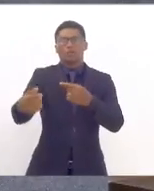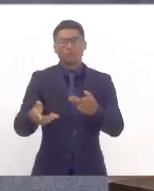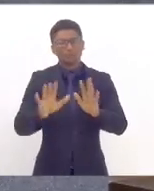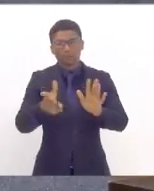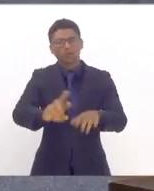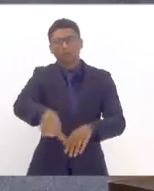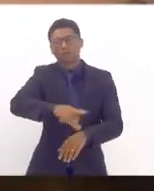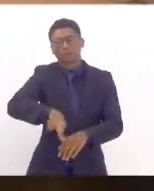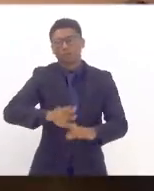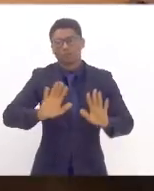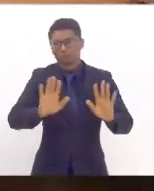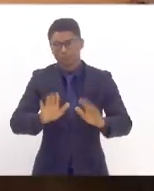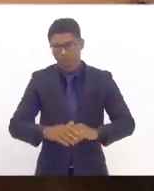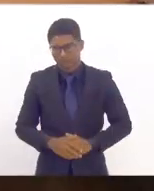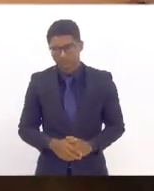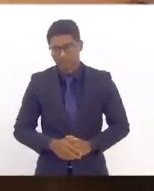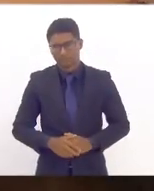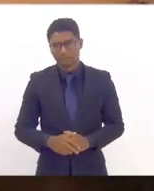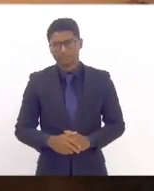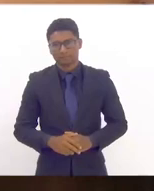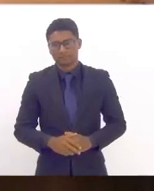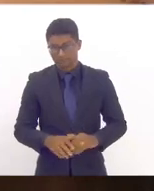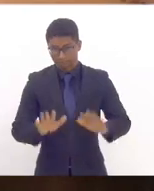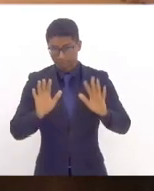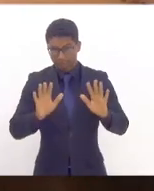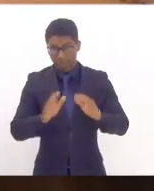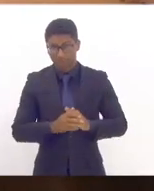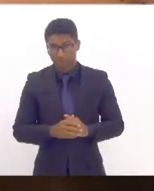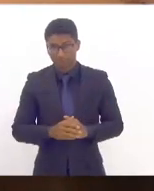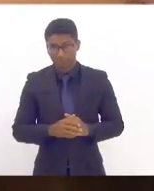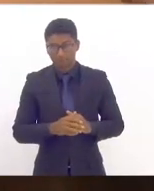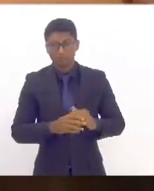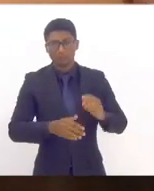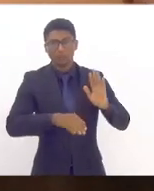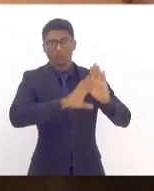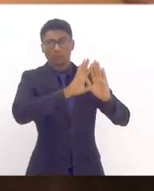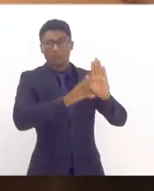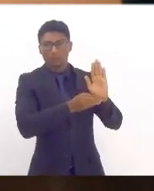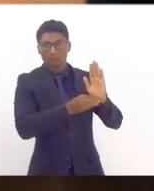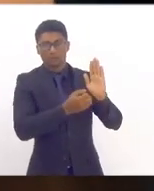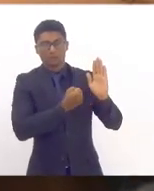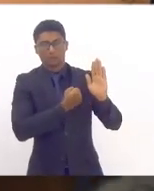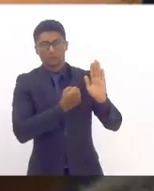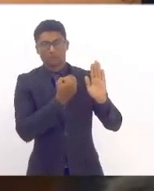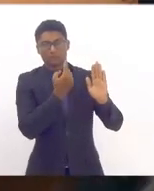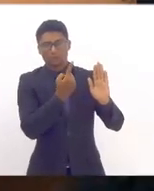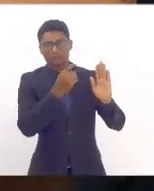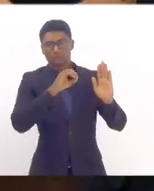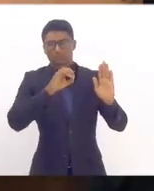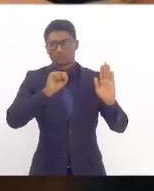isto olha só a emenda constitucional 108